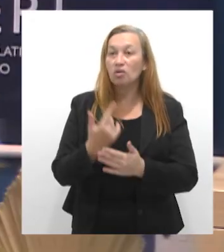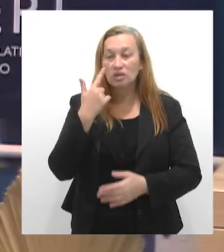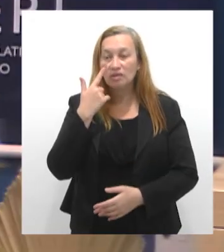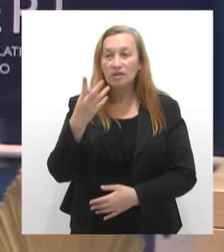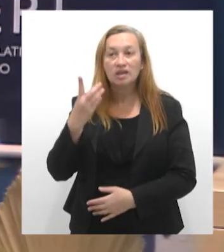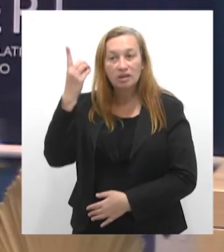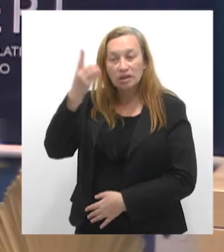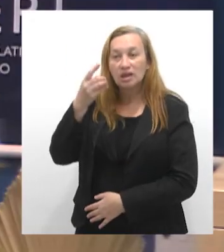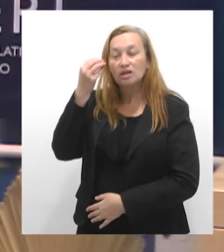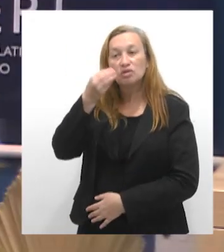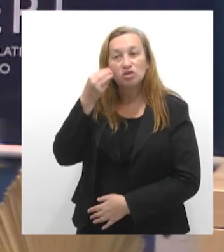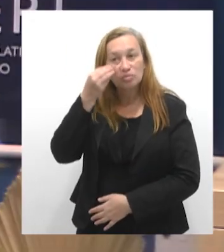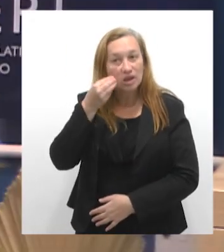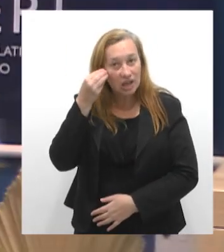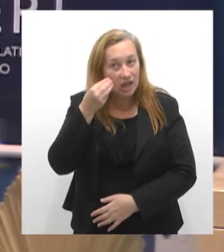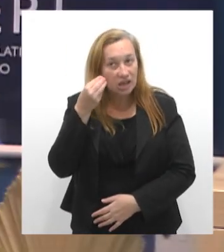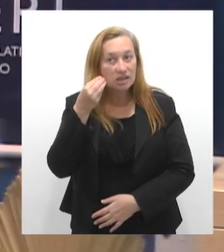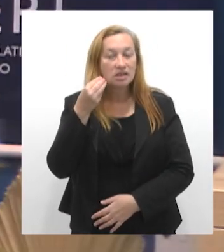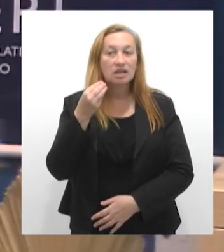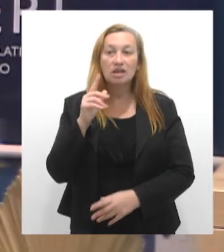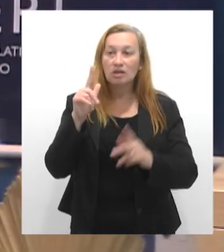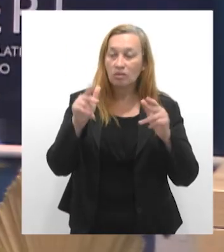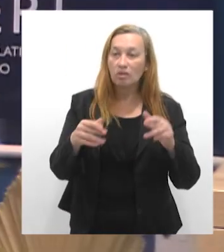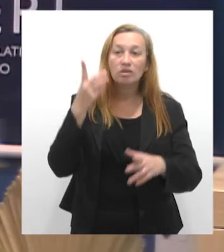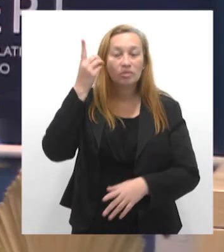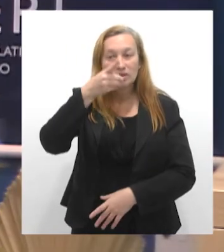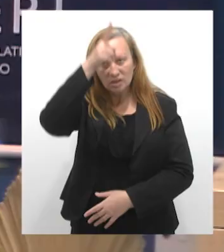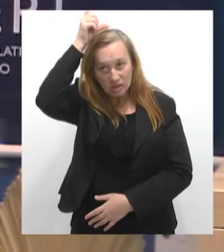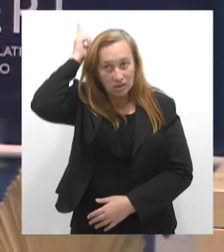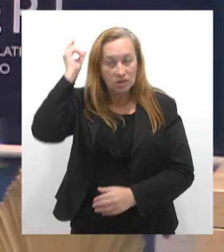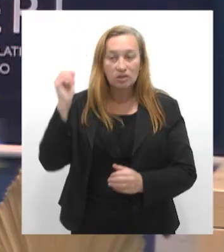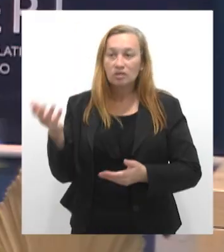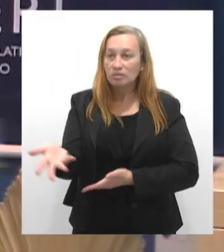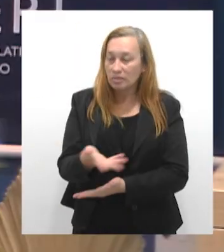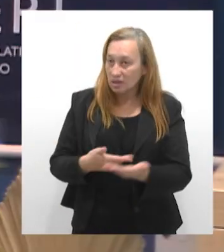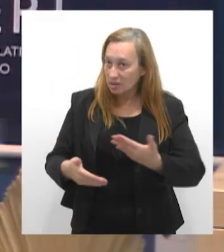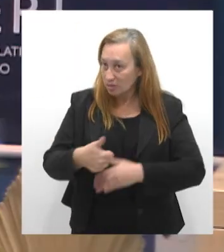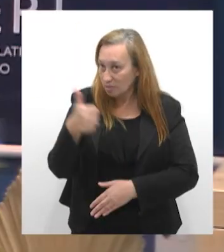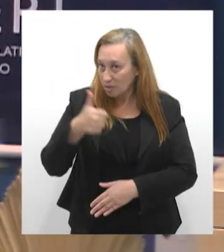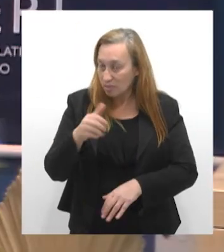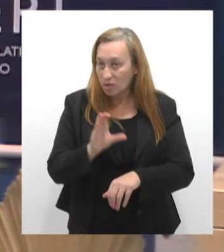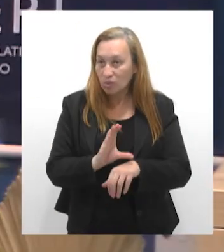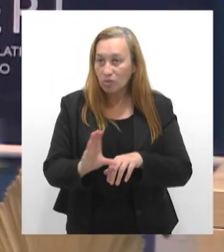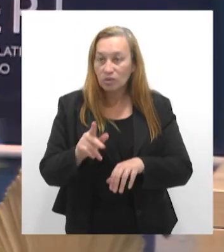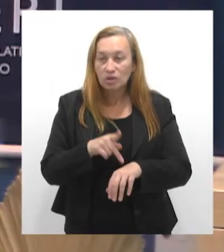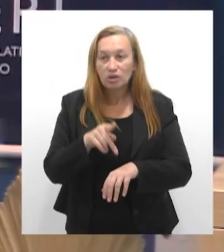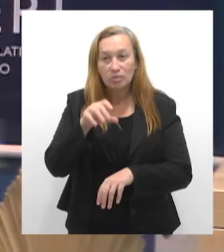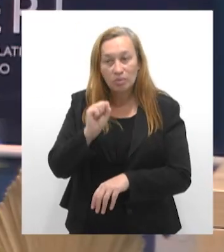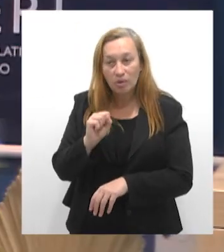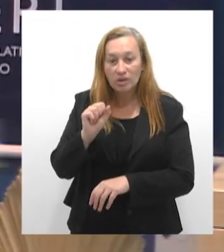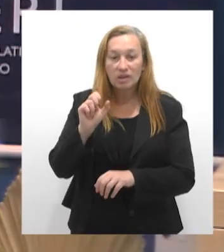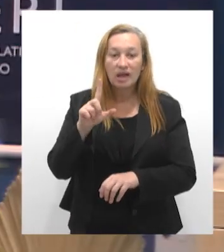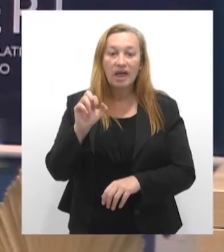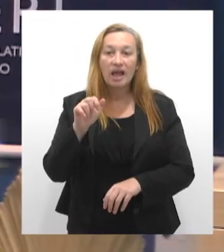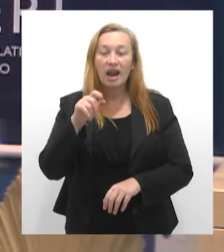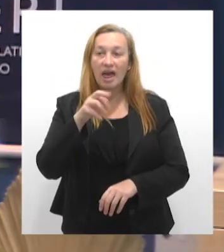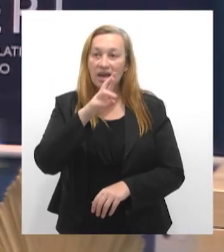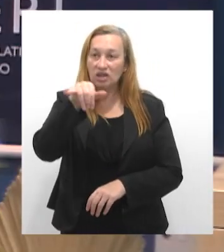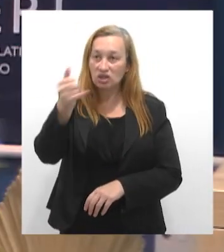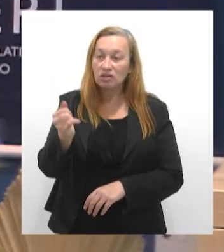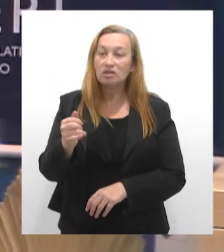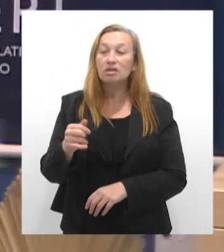com a experiência, com a vivência do deputado Luiz Paulo, participando do primeiro curso de pós-graduação da Alerj, você dá peso, você